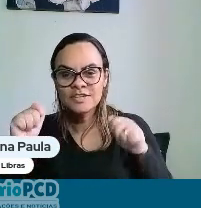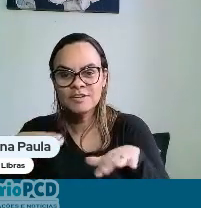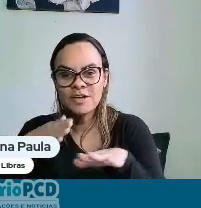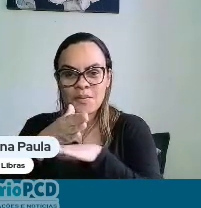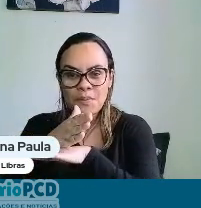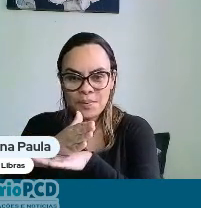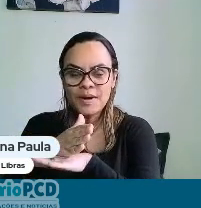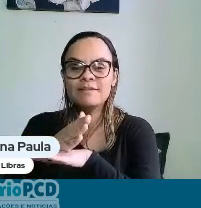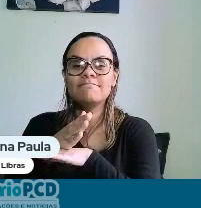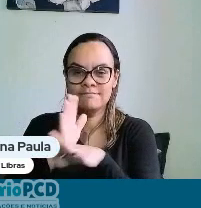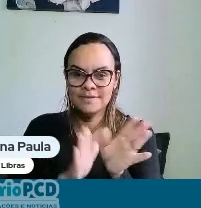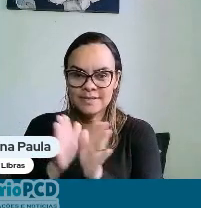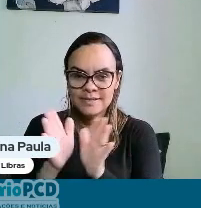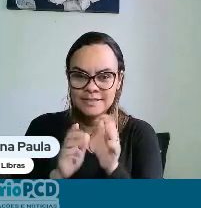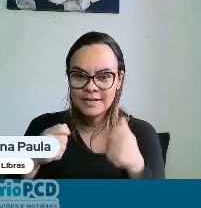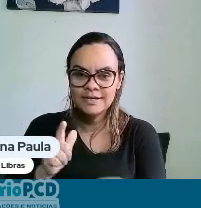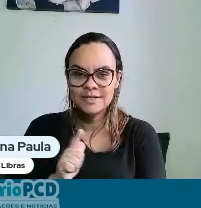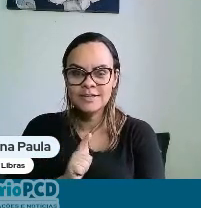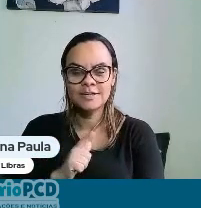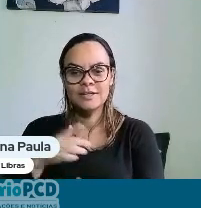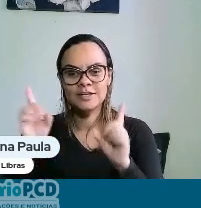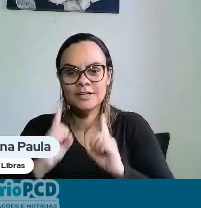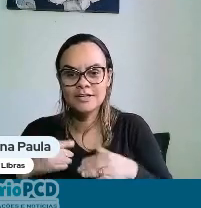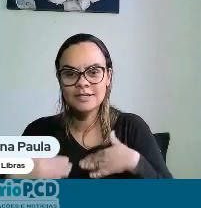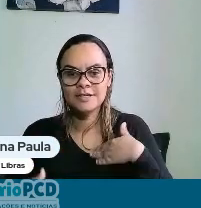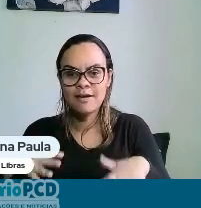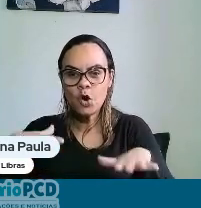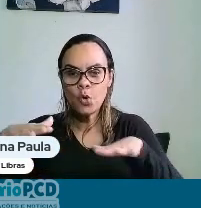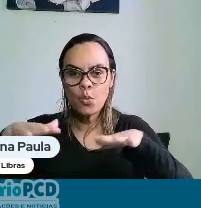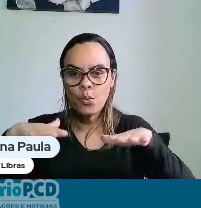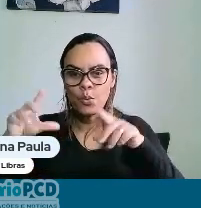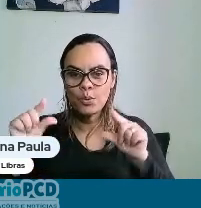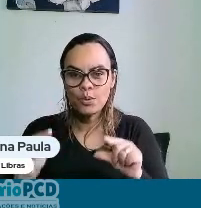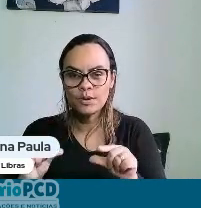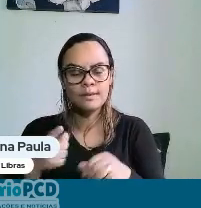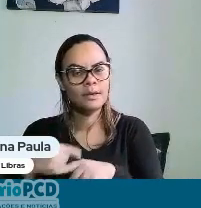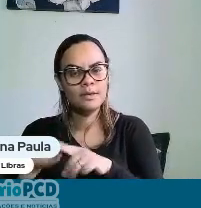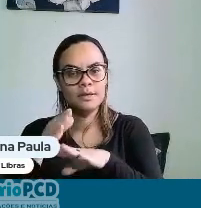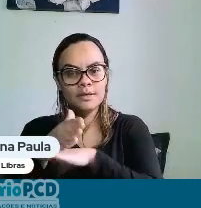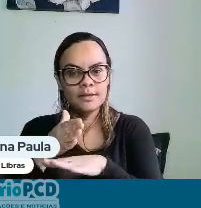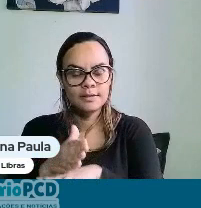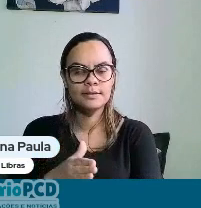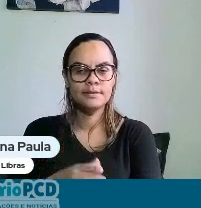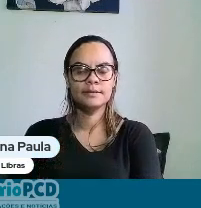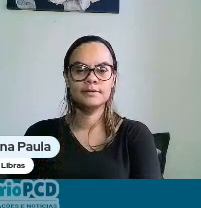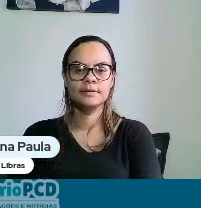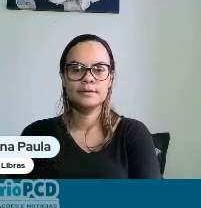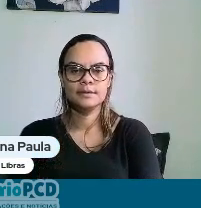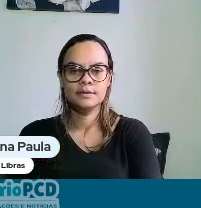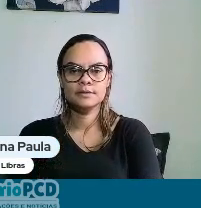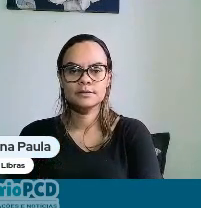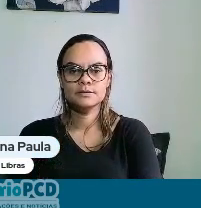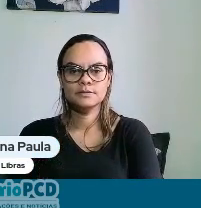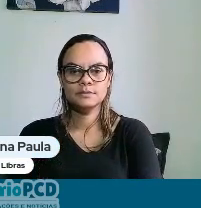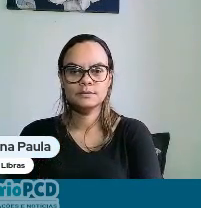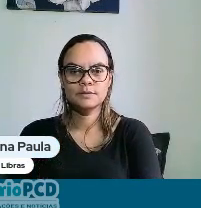acesso, entende, aos deficientes físicos de locomoção. Eu mesmo participei de bancas de doutoramento, por exemplo, da Flávia